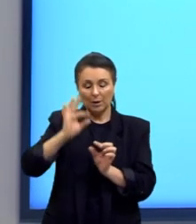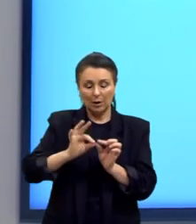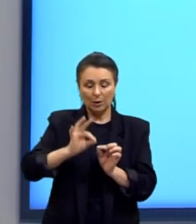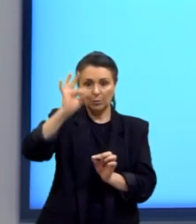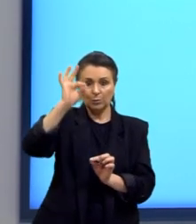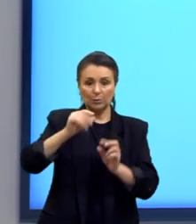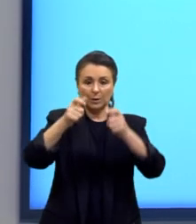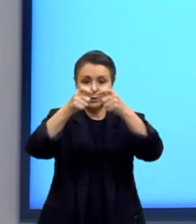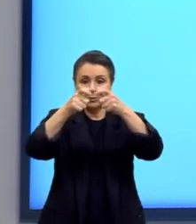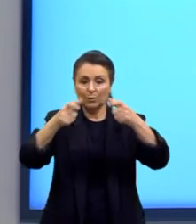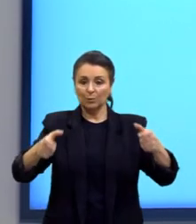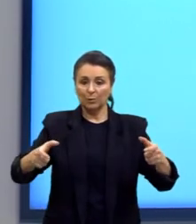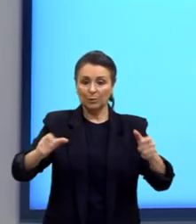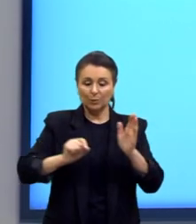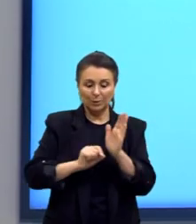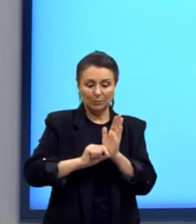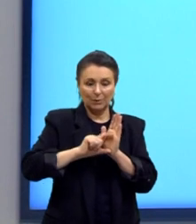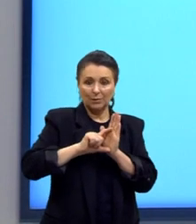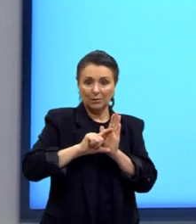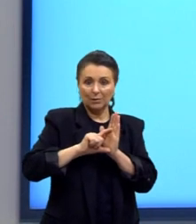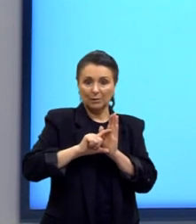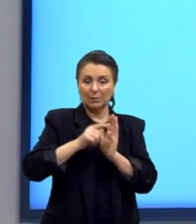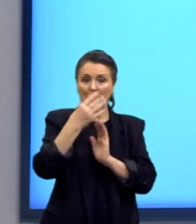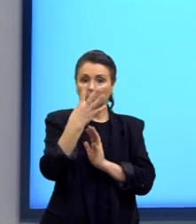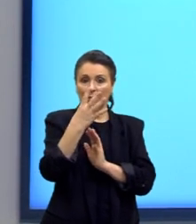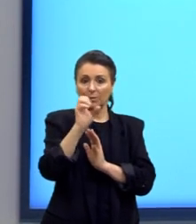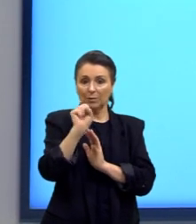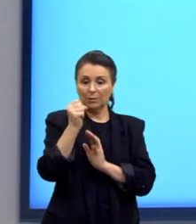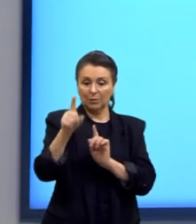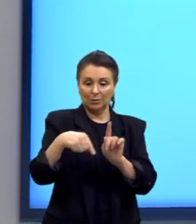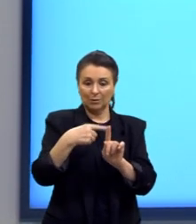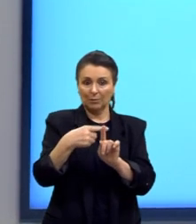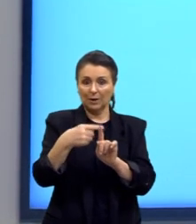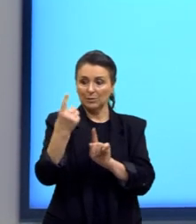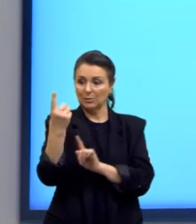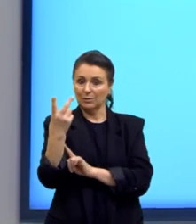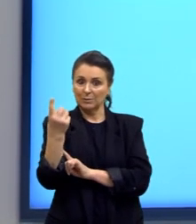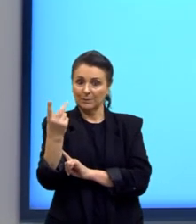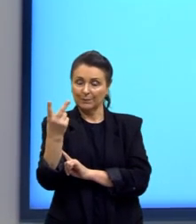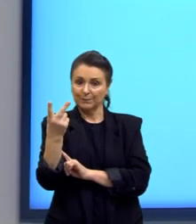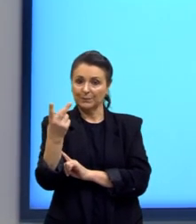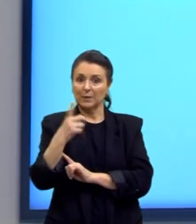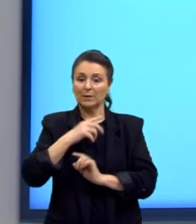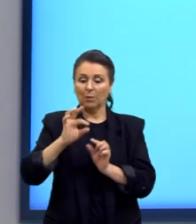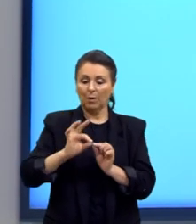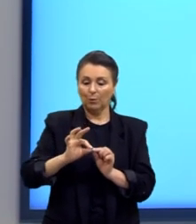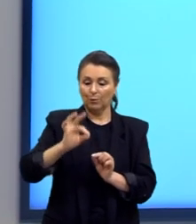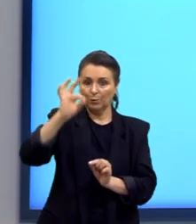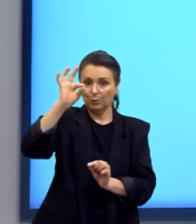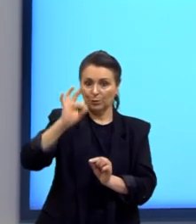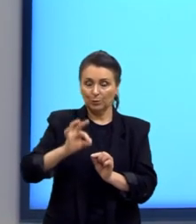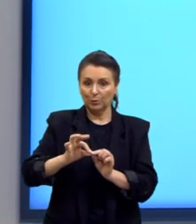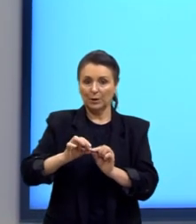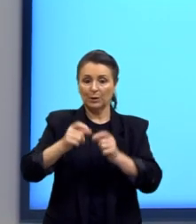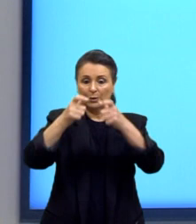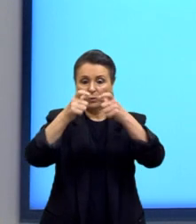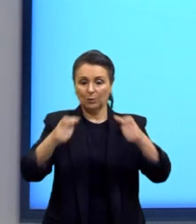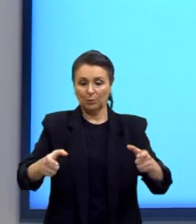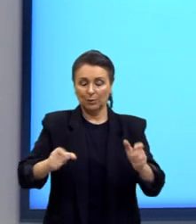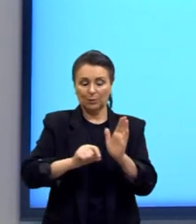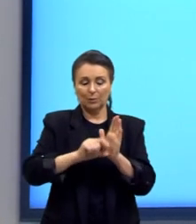do Cone maior porque seria 48 mais 12 né Então a nossa altura do Cone